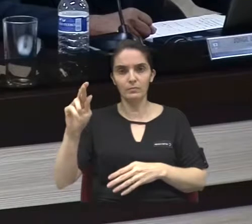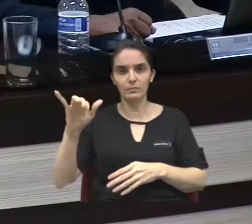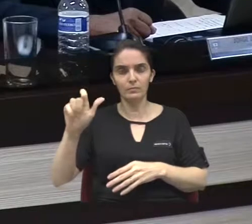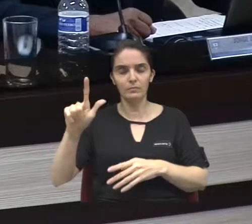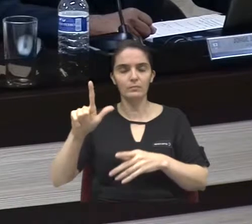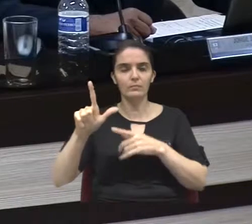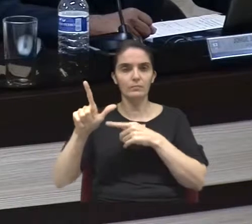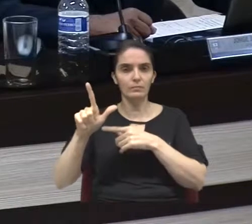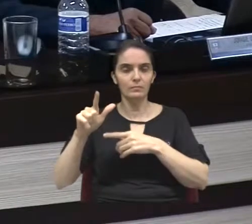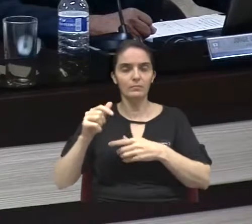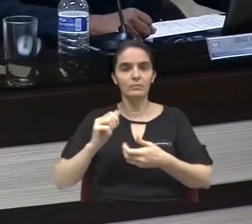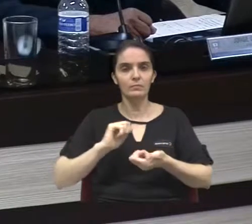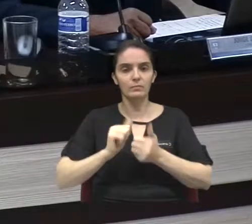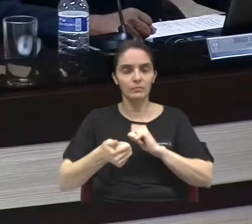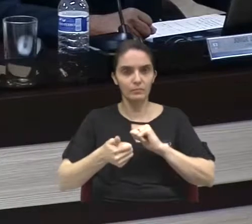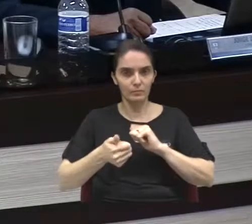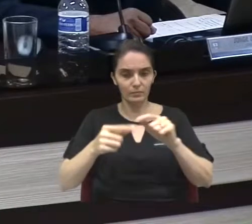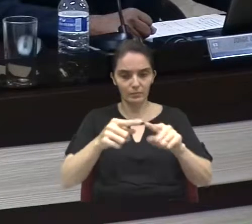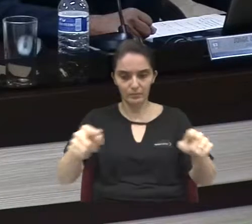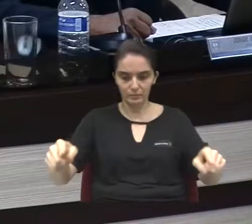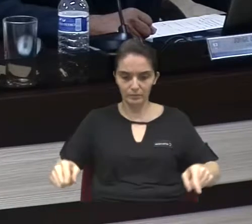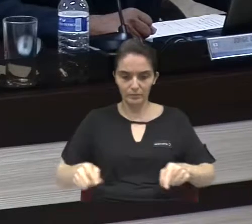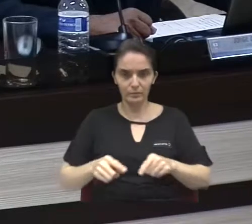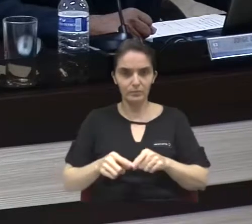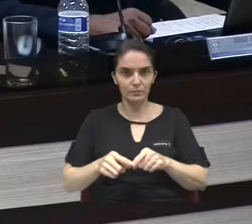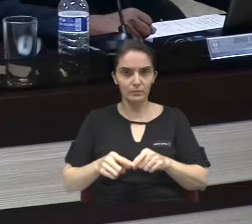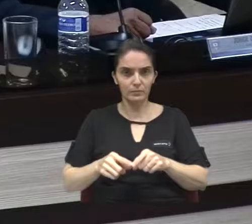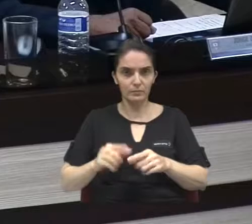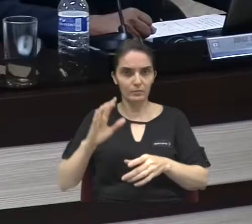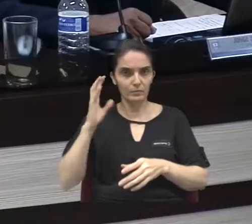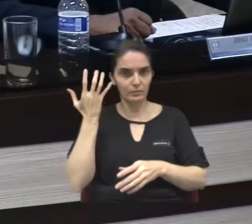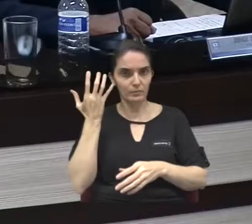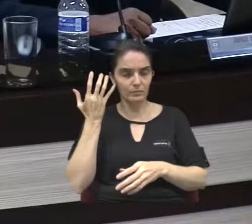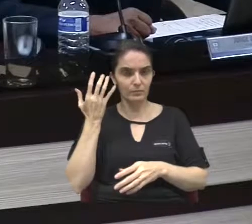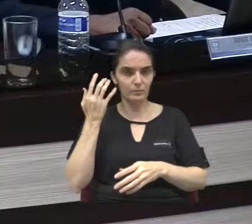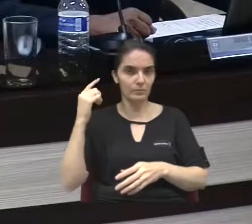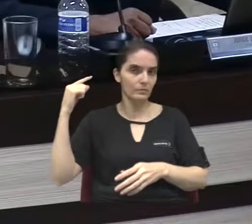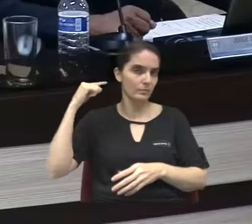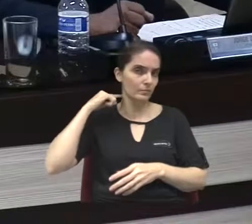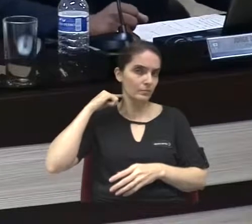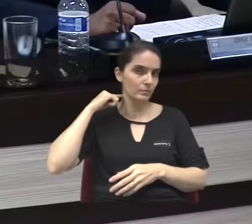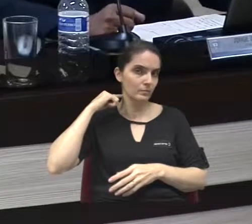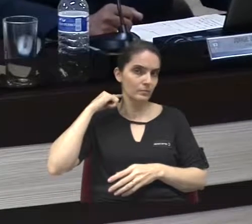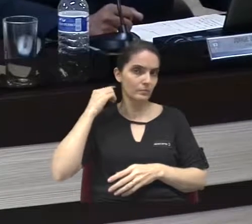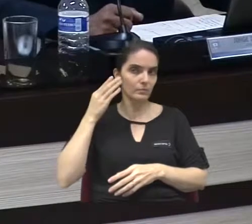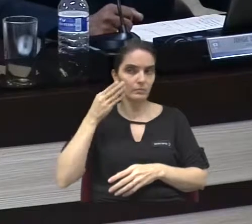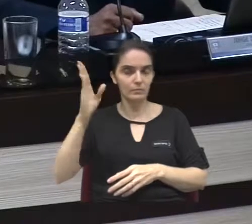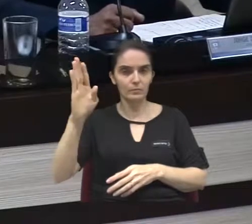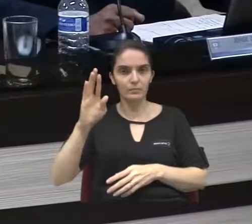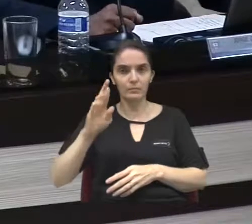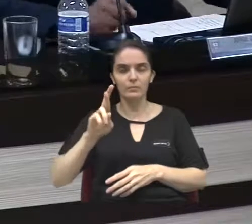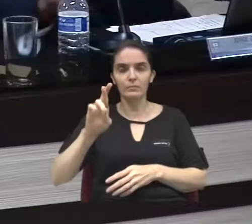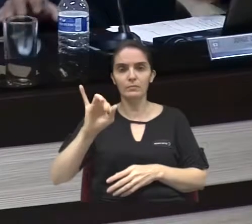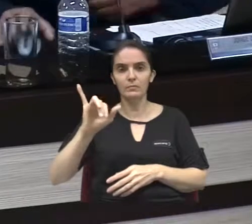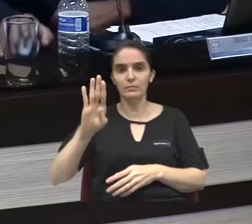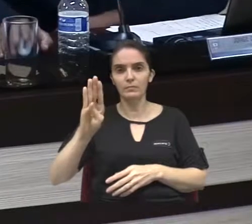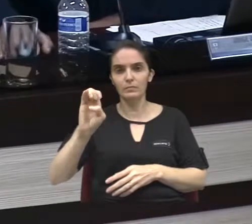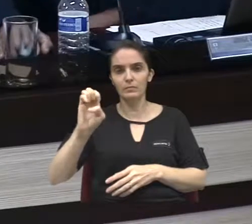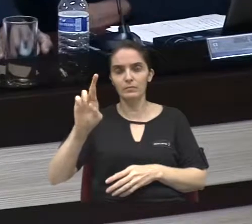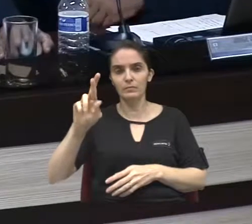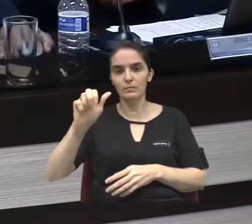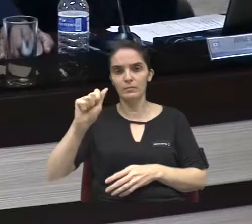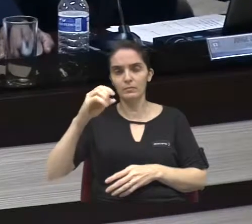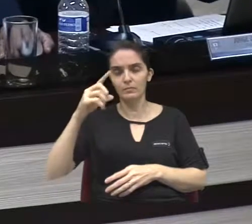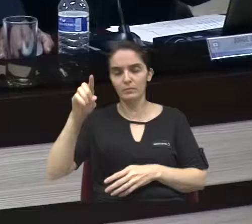de Futsal Down, ocorrida em maio em Ribeirão Preto, São Paulo. Autoria, vereadora Lubogo e outros